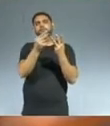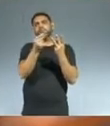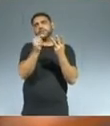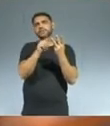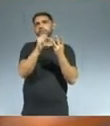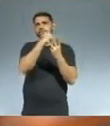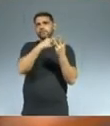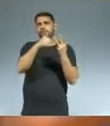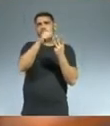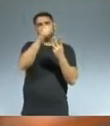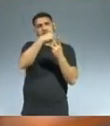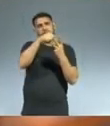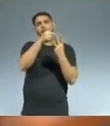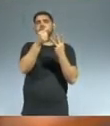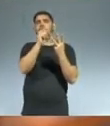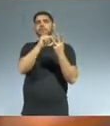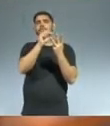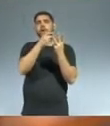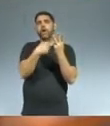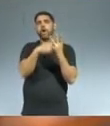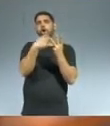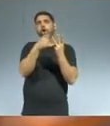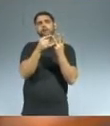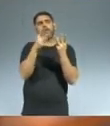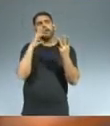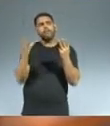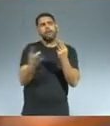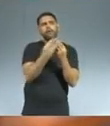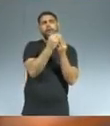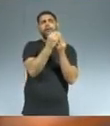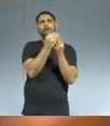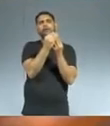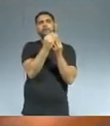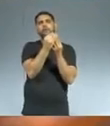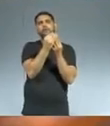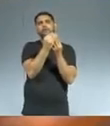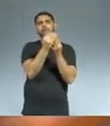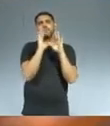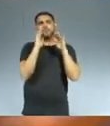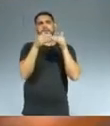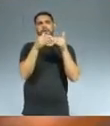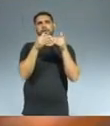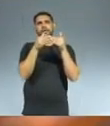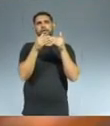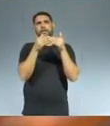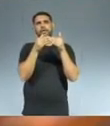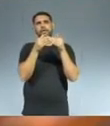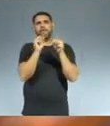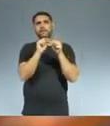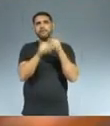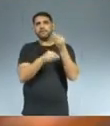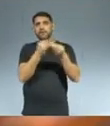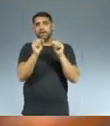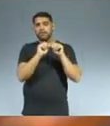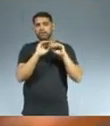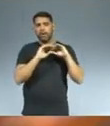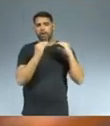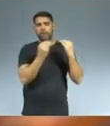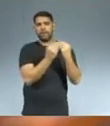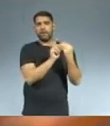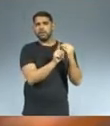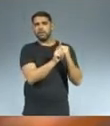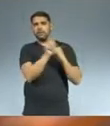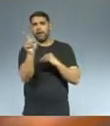questão e social e a questão Econômica como linkar esses três aspectos e na verdade atender no fim das contas as